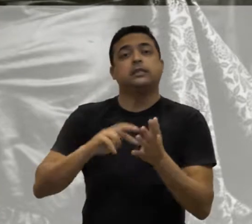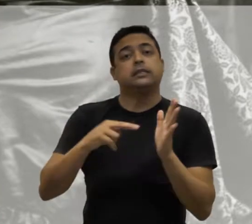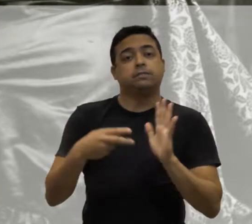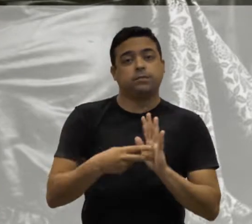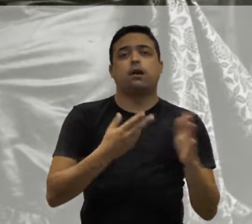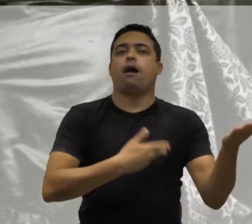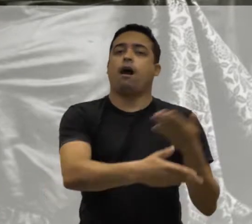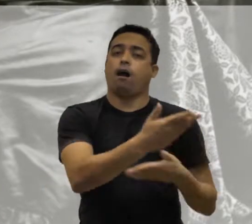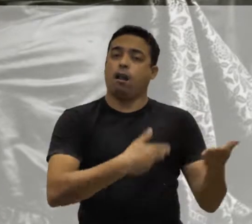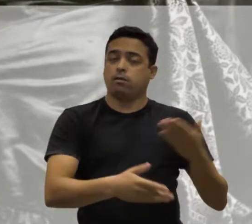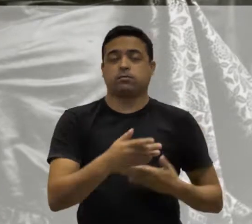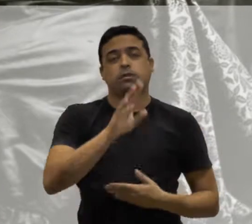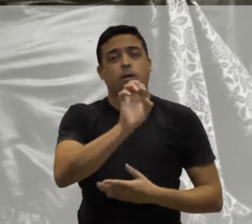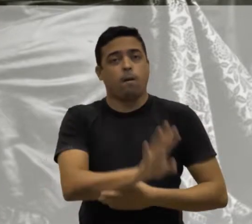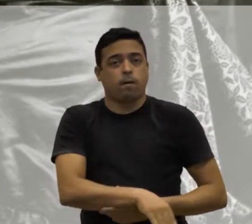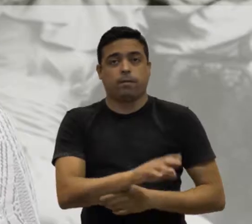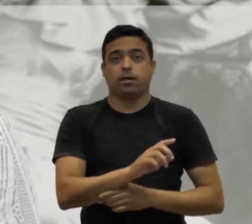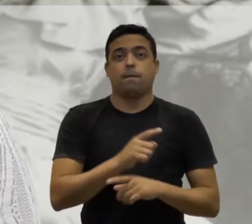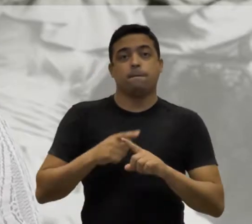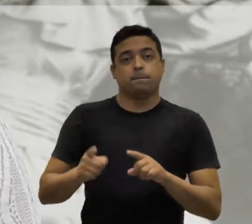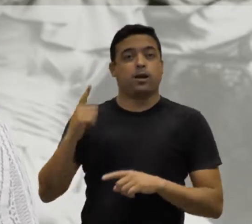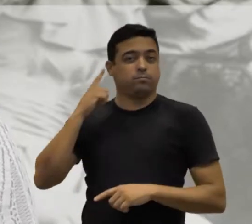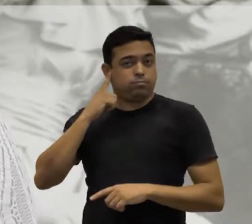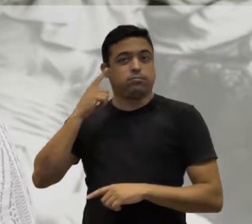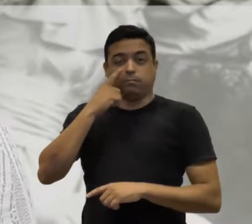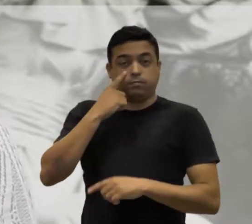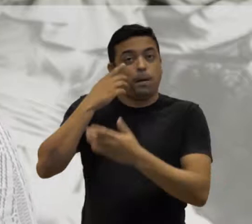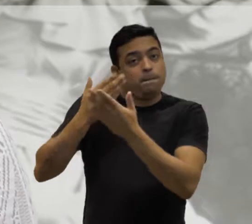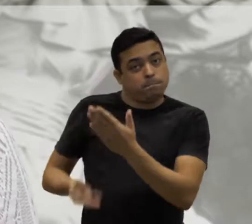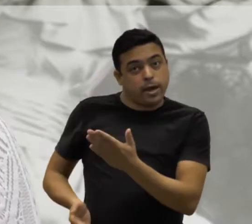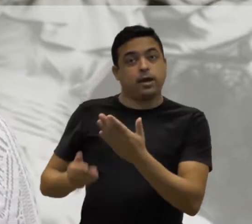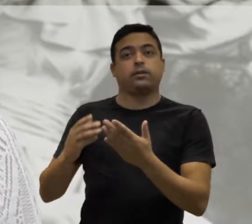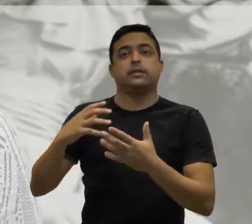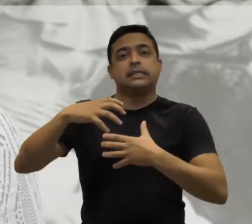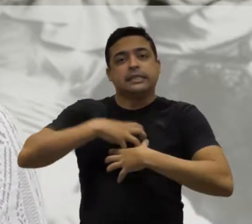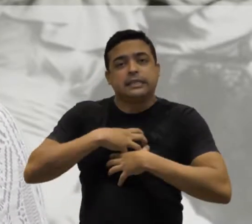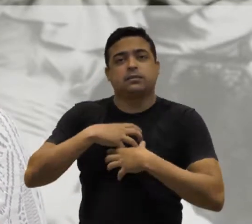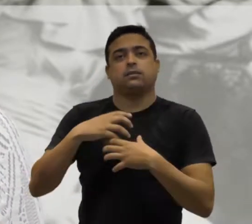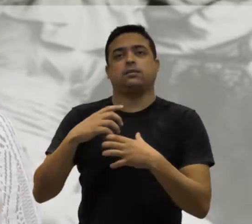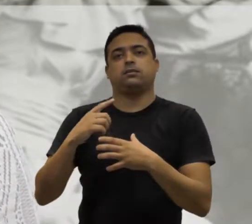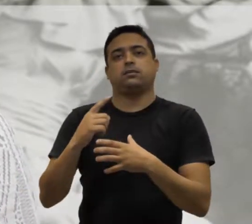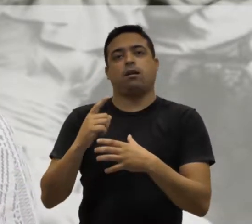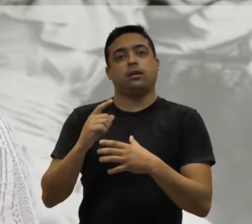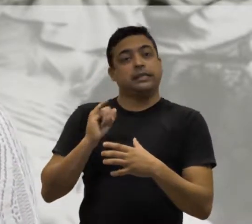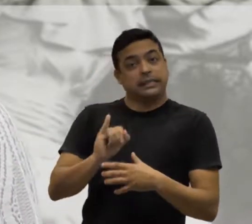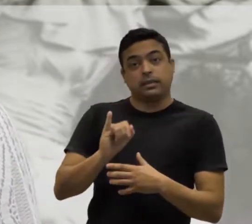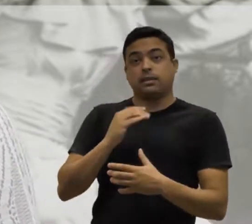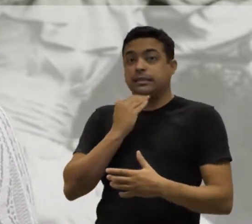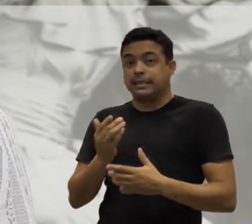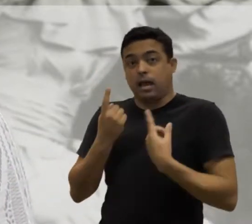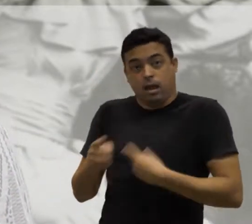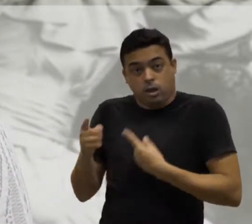favorece o relacionamento interpessoal com o meio. As perdas audiovisuais podem trazer ao indivíduo, quando não